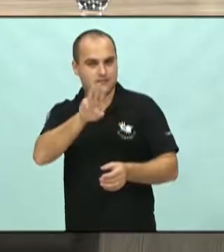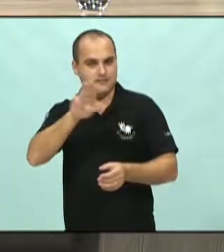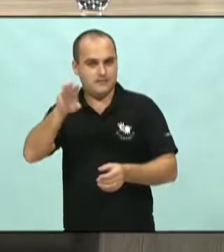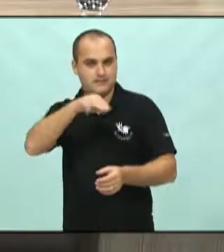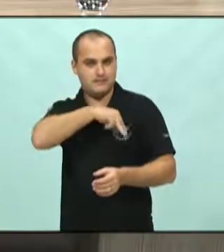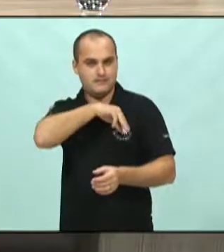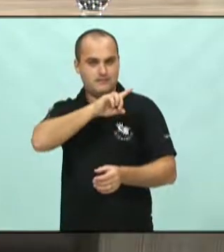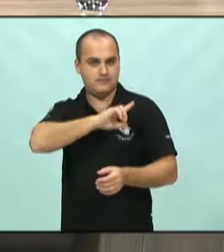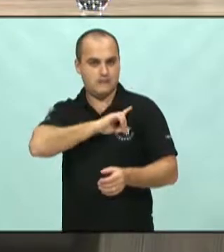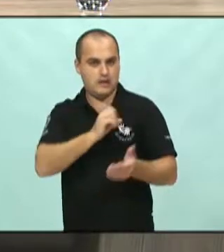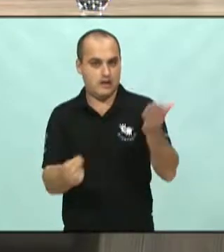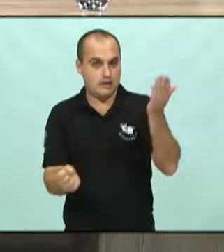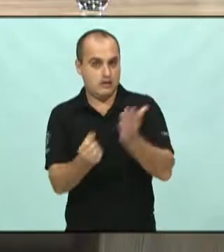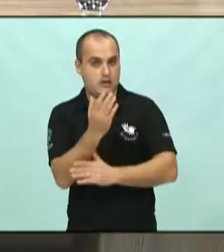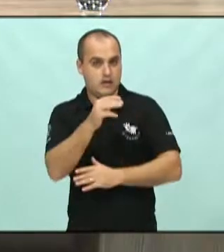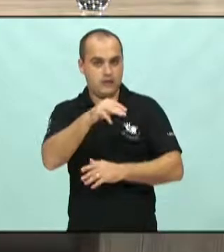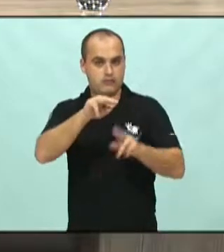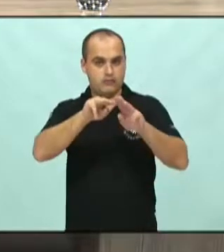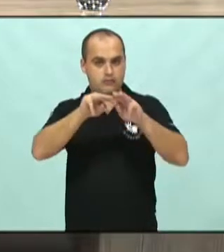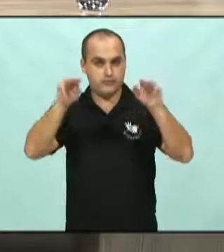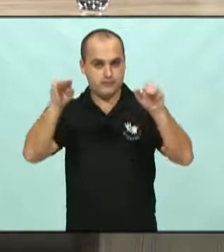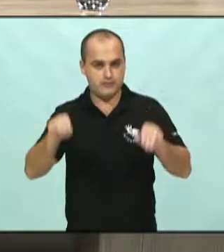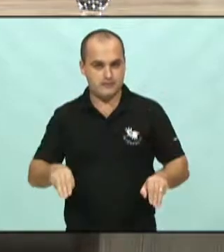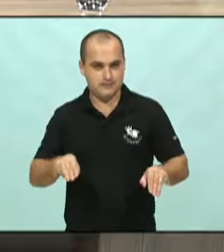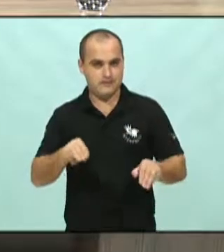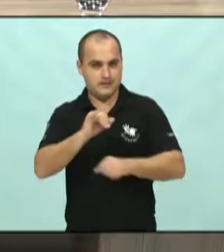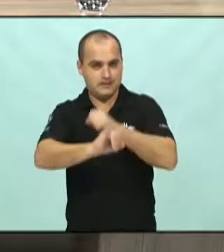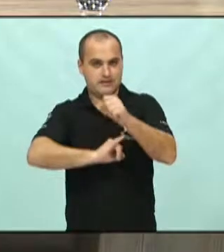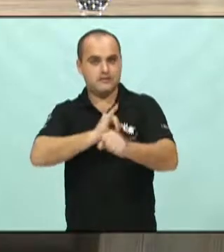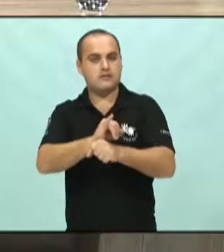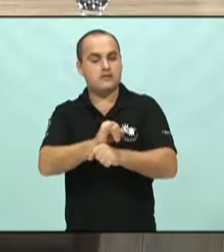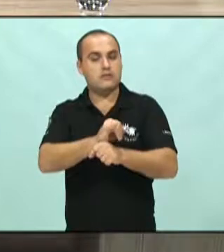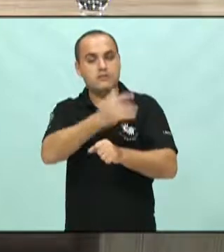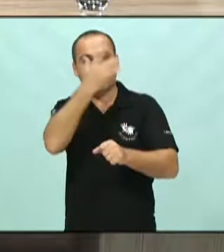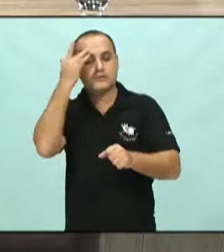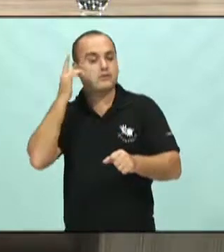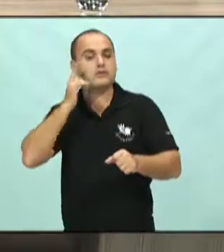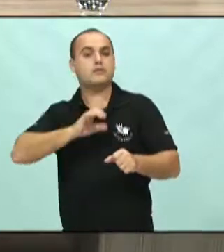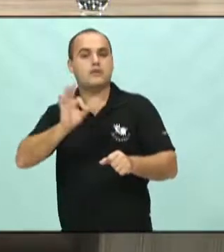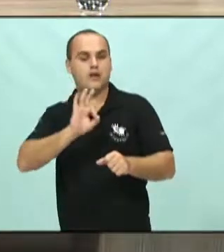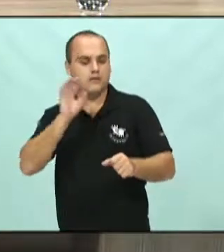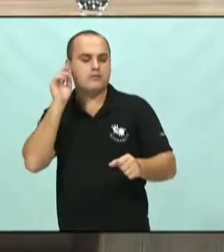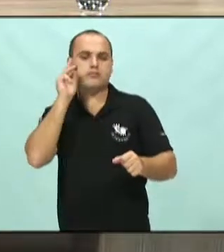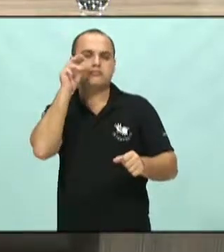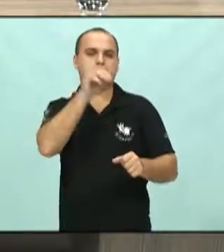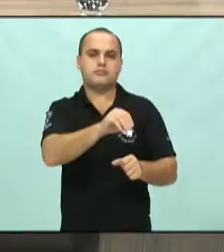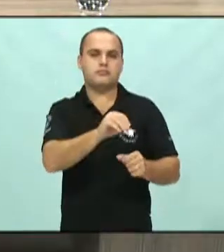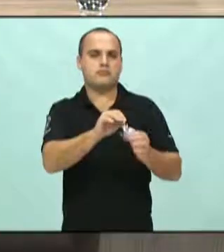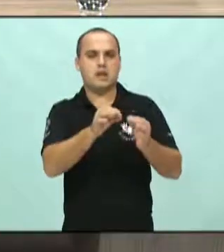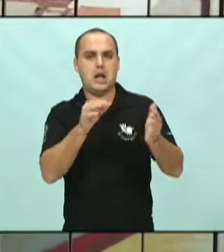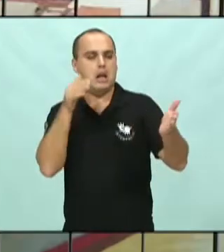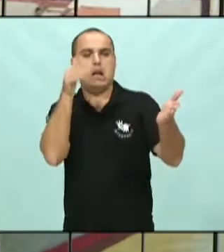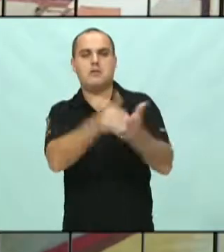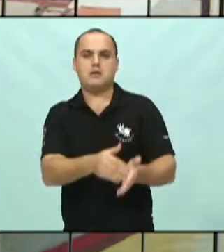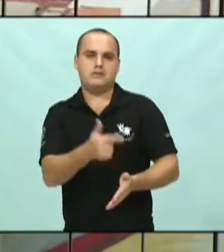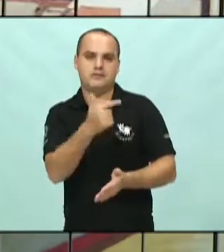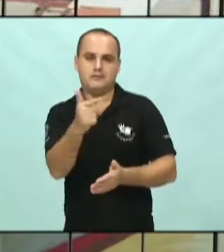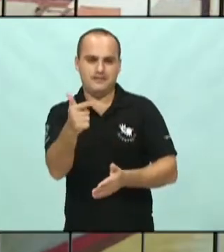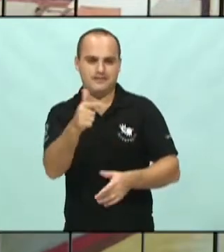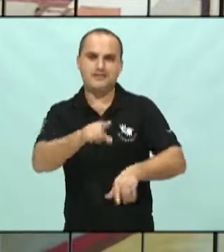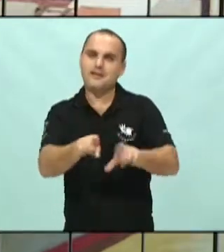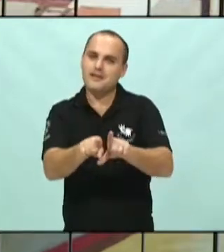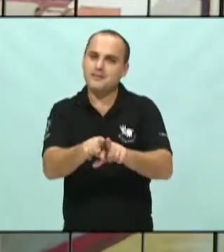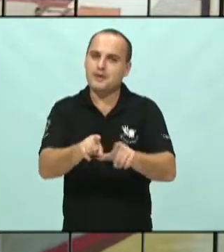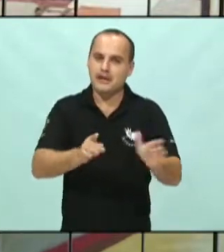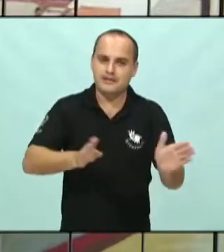fazer um museu virtual e aí tudo que ficou fora do livro vai poder ser aproveitado ali, porque ali não tem limite de espaço, né? Então, e fica até mais acessível